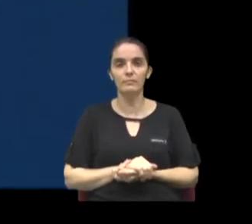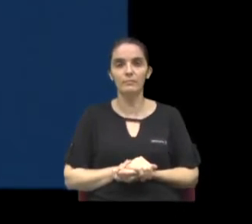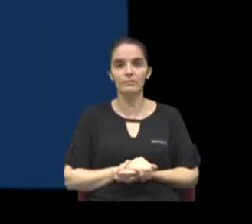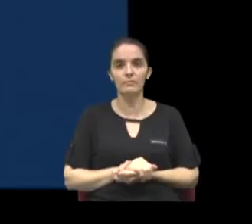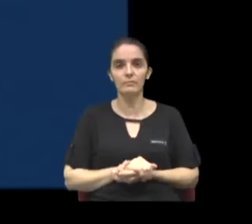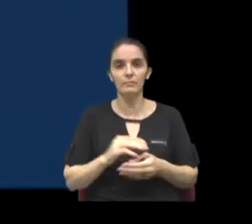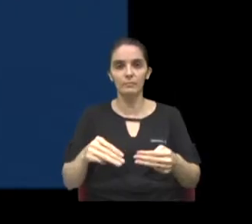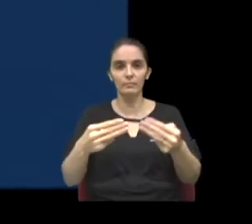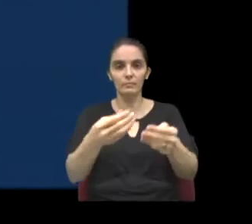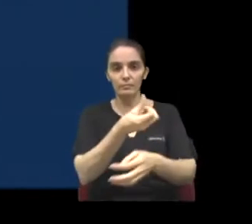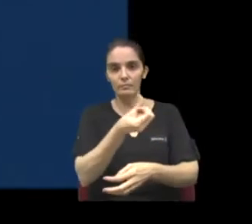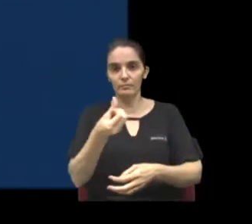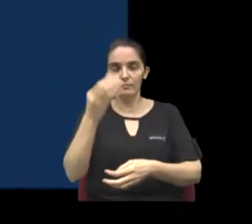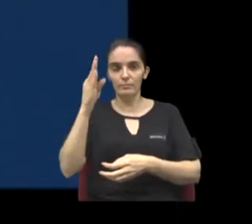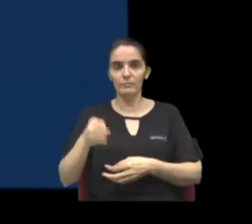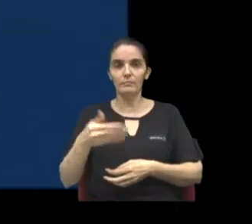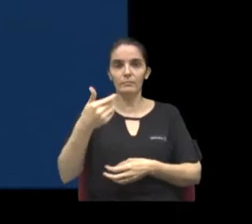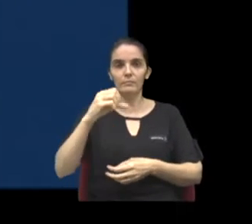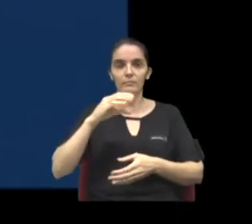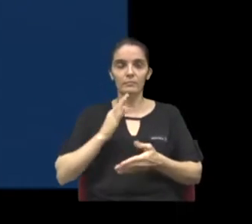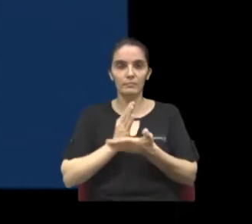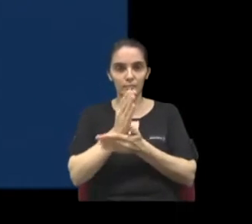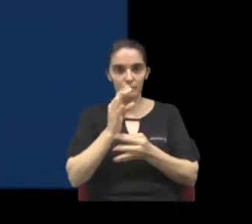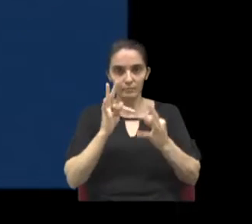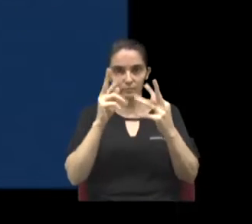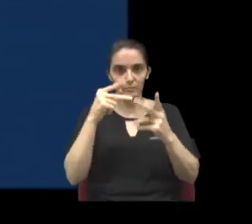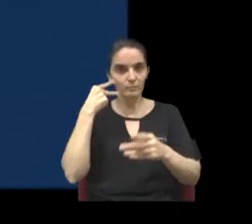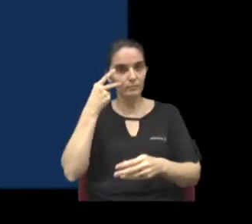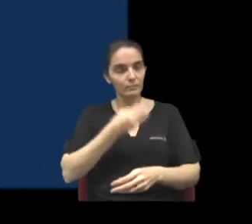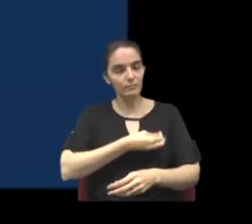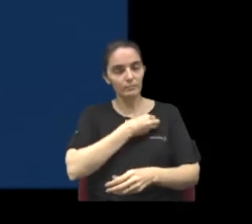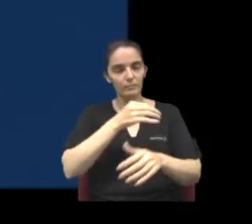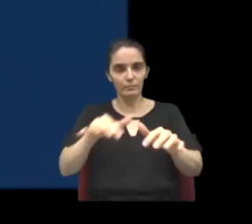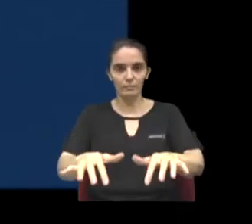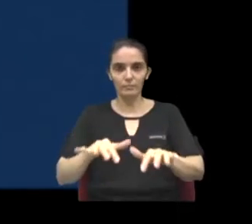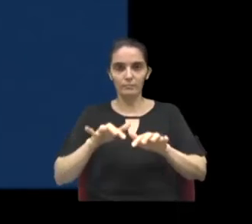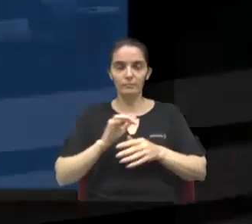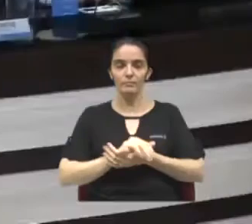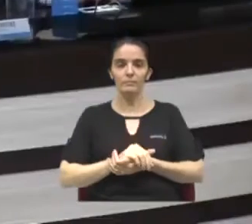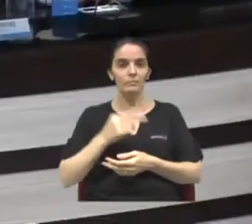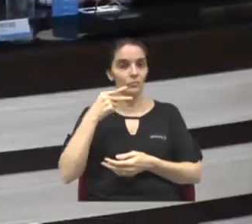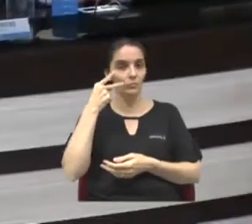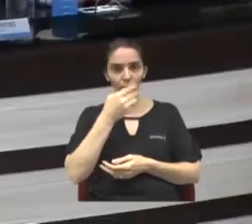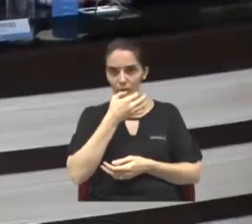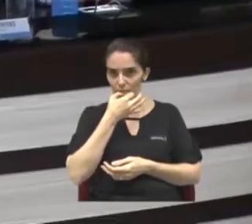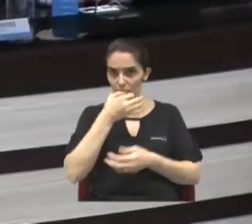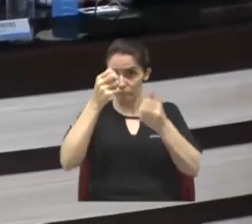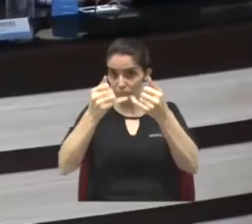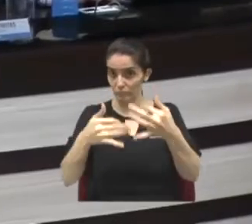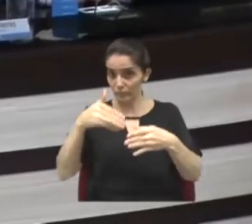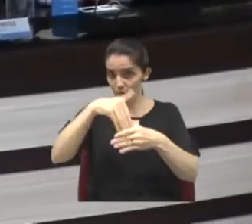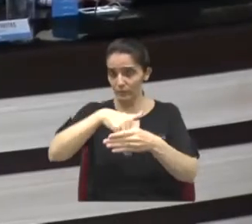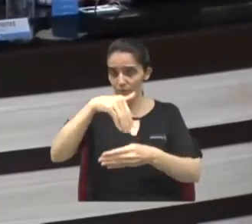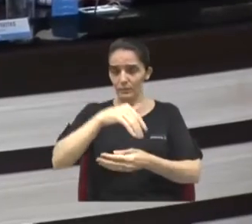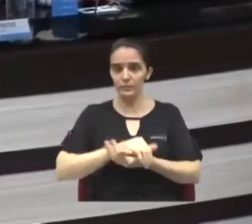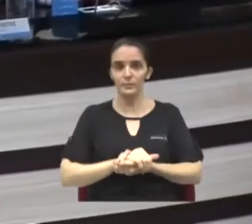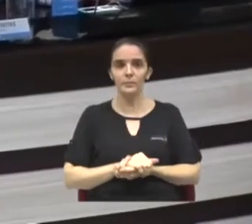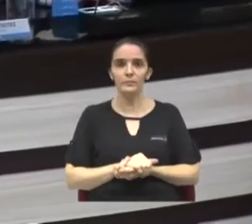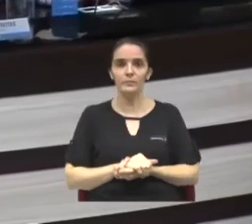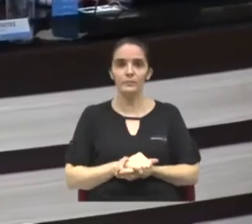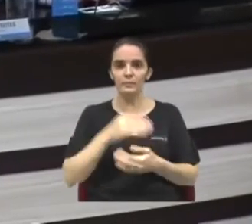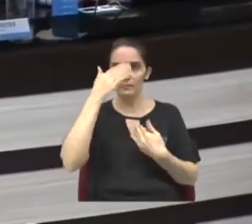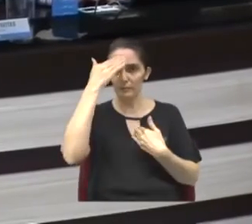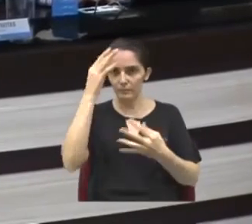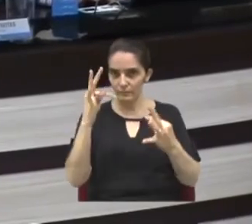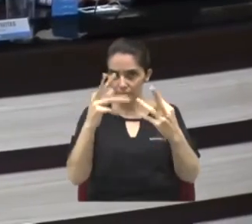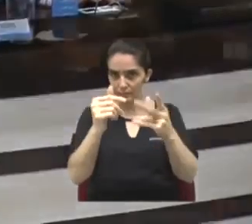A moção 66/19 foi aprovada por todos os vereadores presentes no plenário. Algum vereador deseja justificar o voto? Agradeço